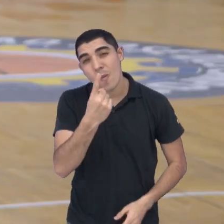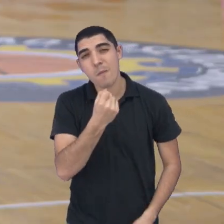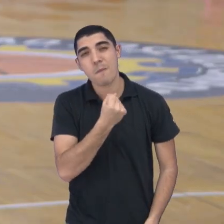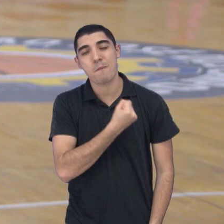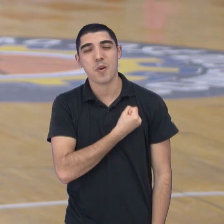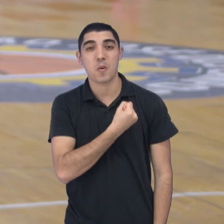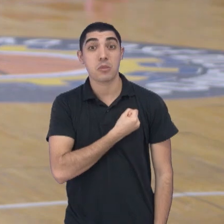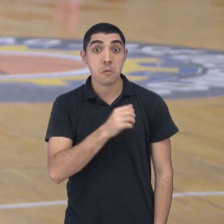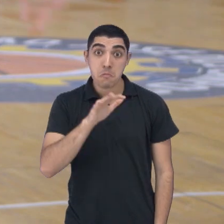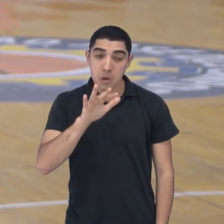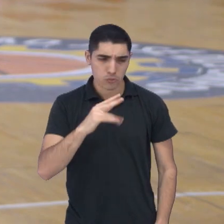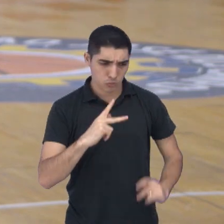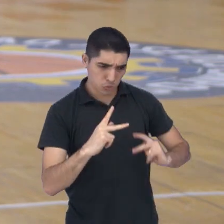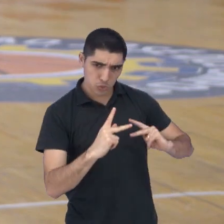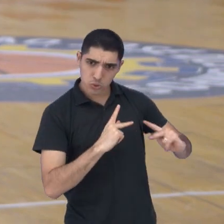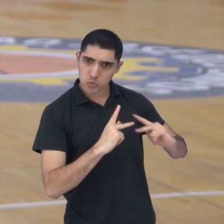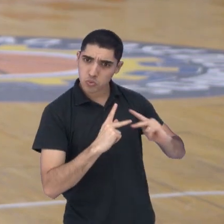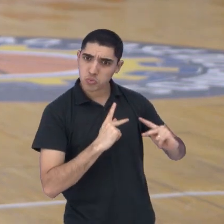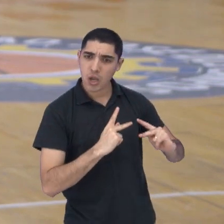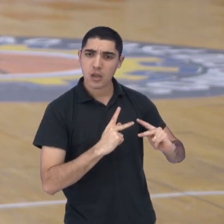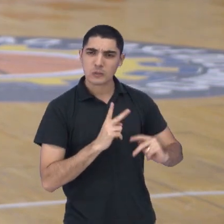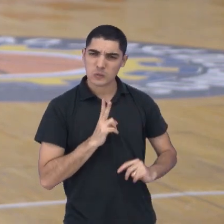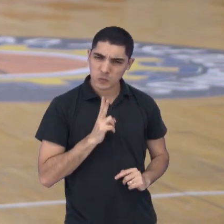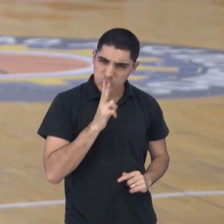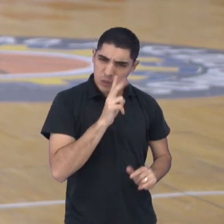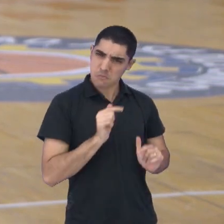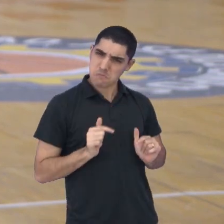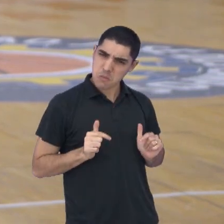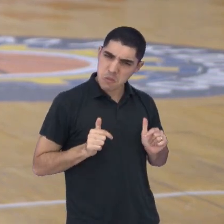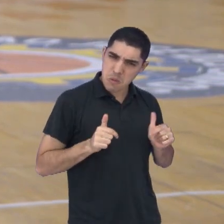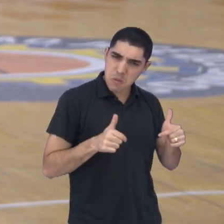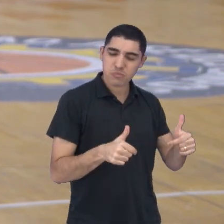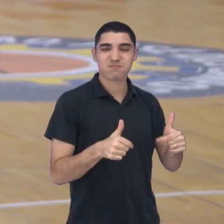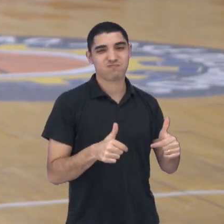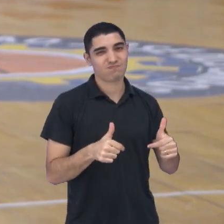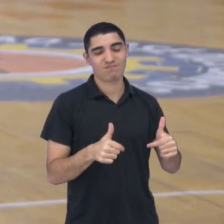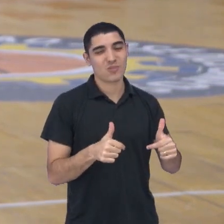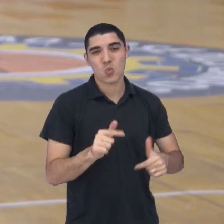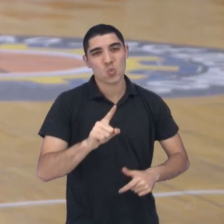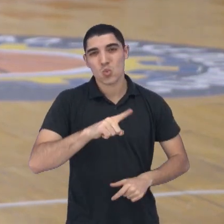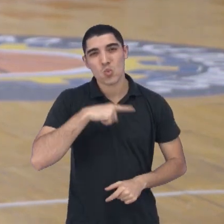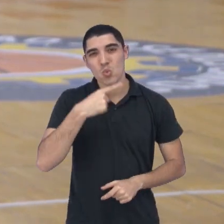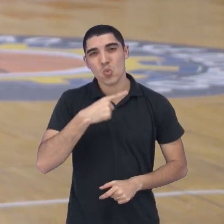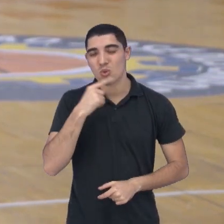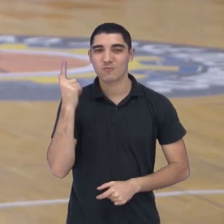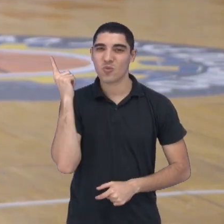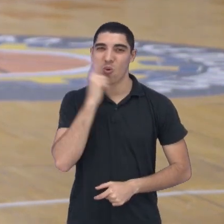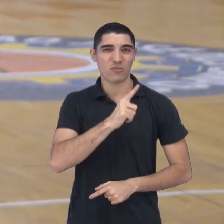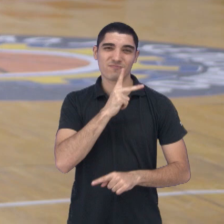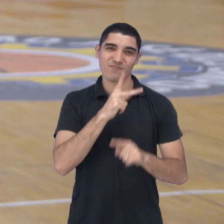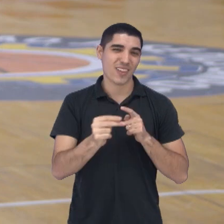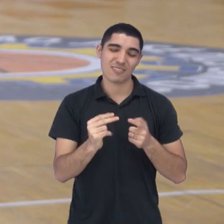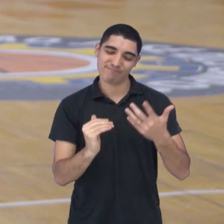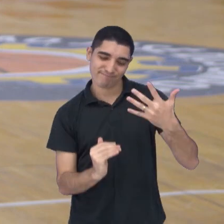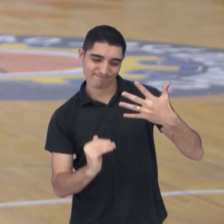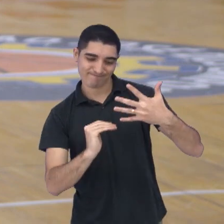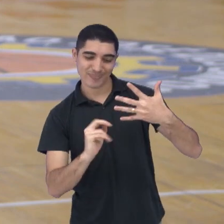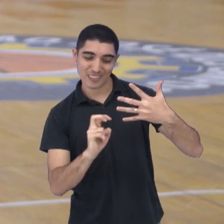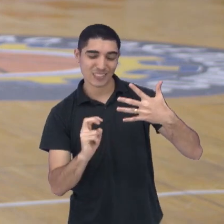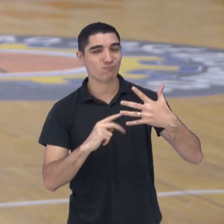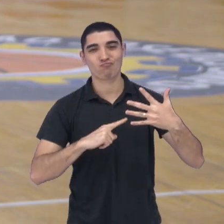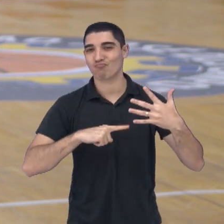da entrega no último set, sem a vitória, o São José não conseguiu a desejada 5ª colocação no Campeonato